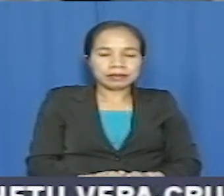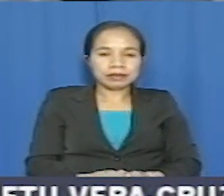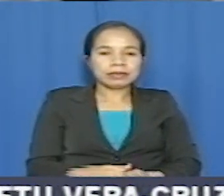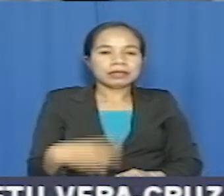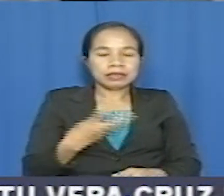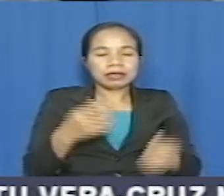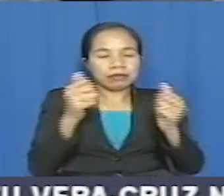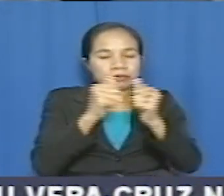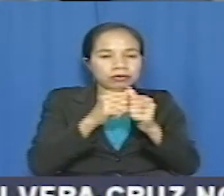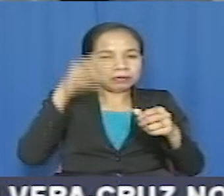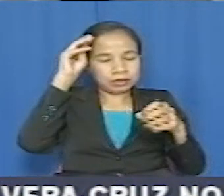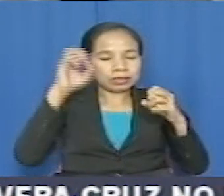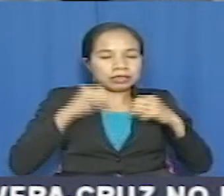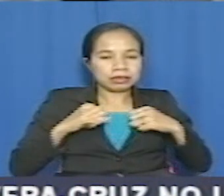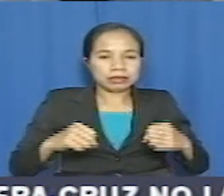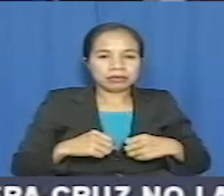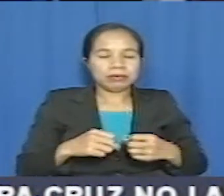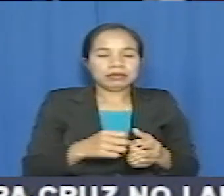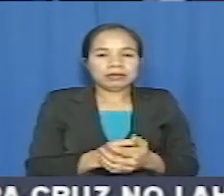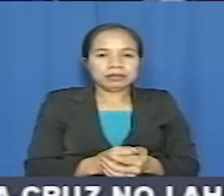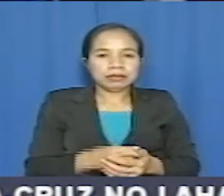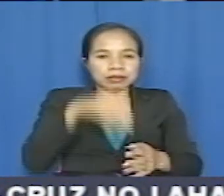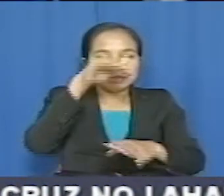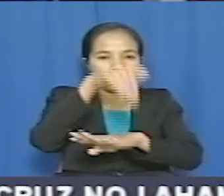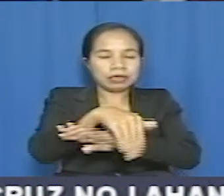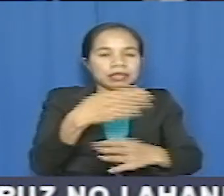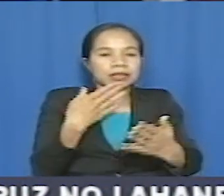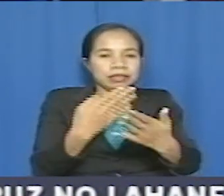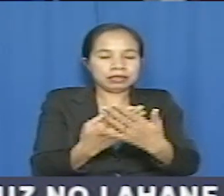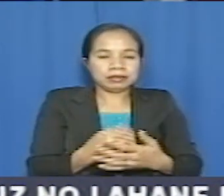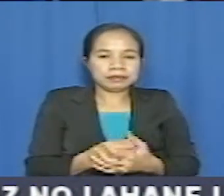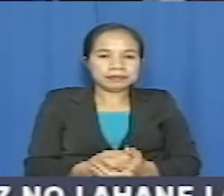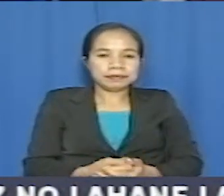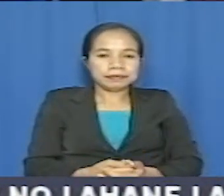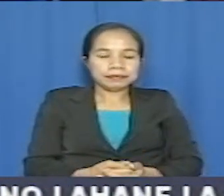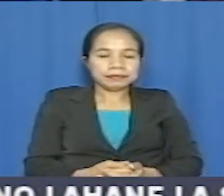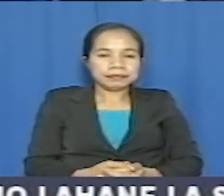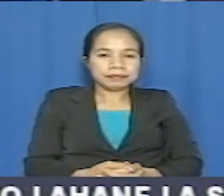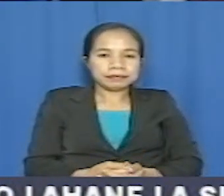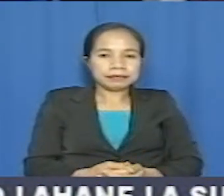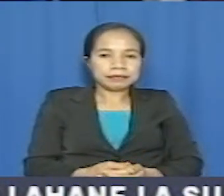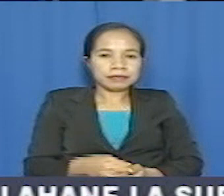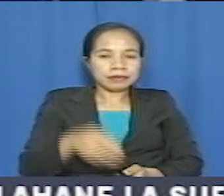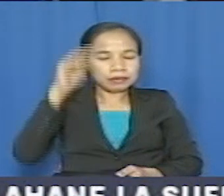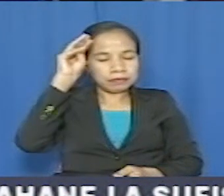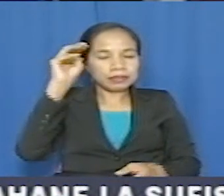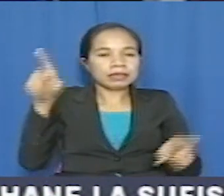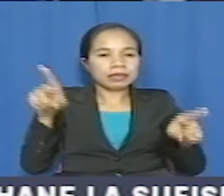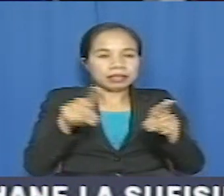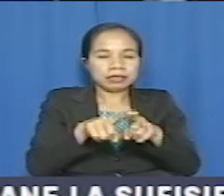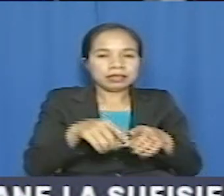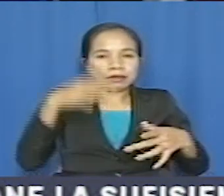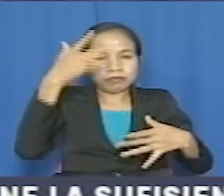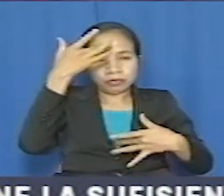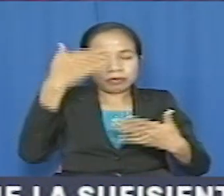da saúde Odete Maria Freitas Belo. Kalandia com a ministra. Kalandia. Ministra, relativamente ao variante